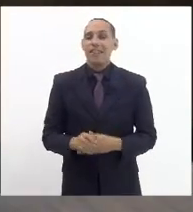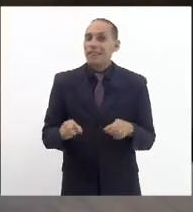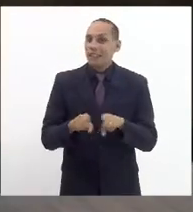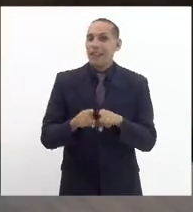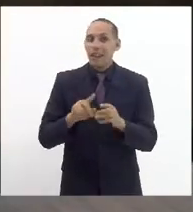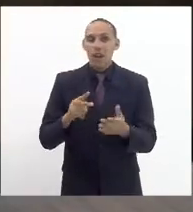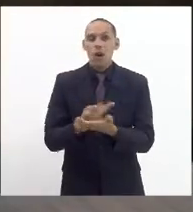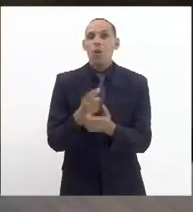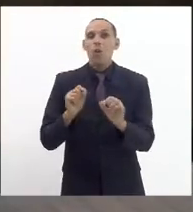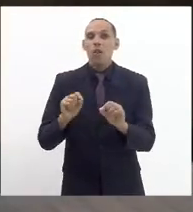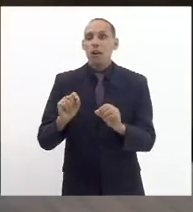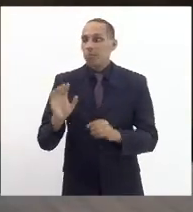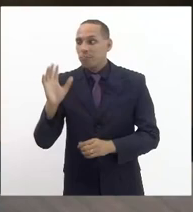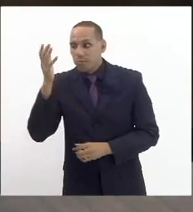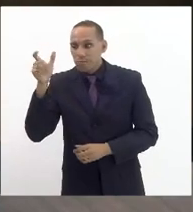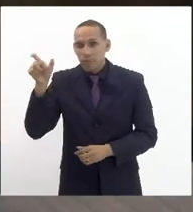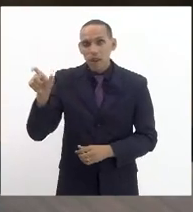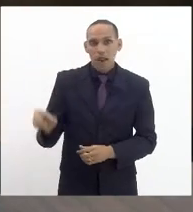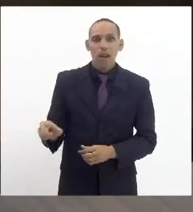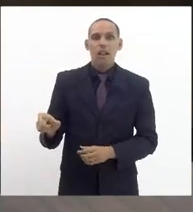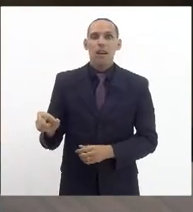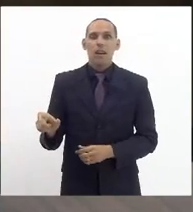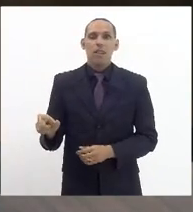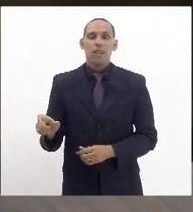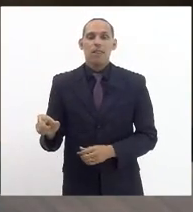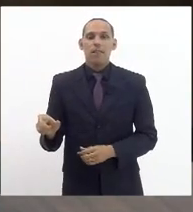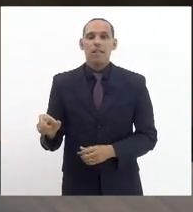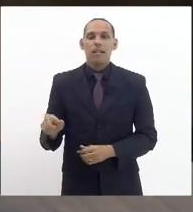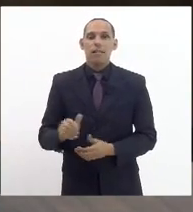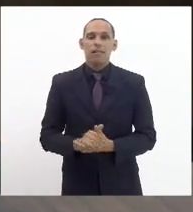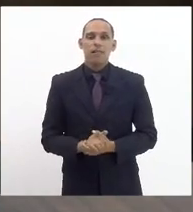uma fatalidade como aconteceu agora, né, de